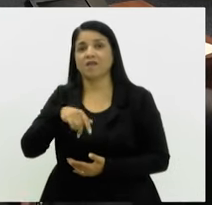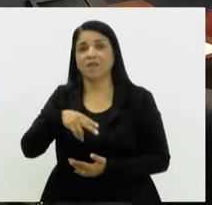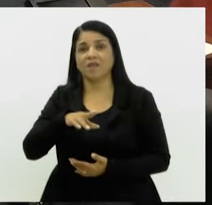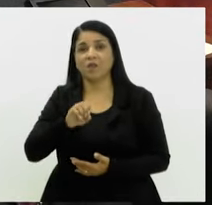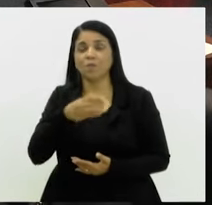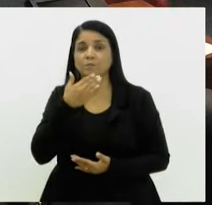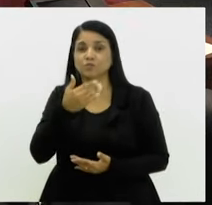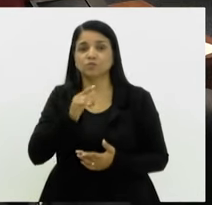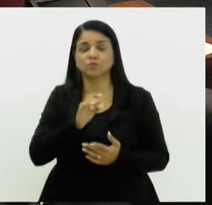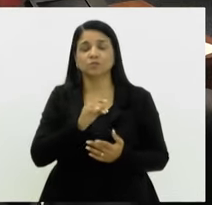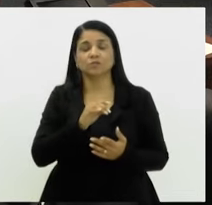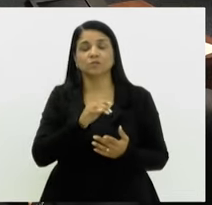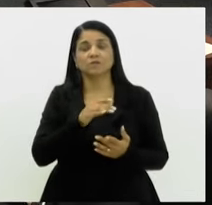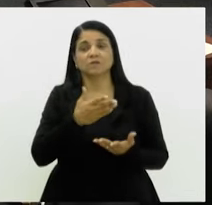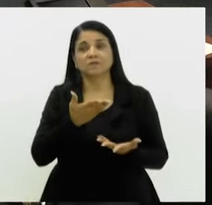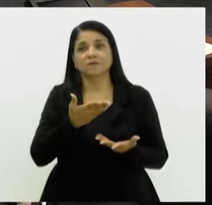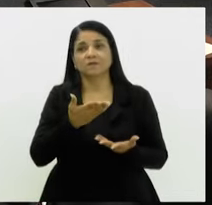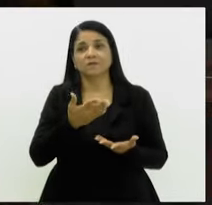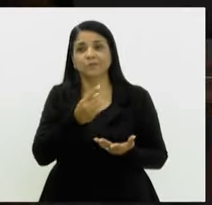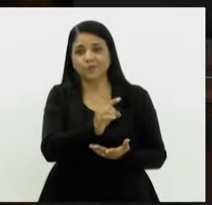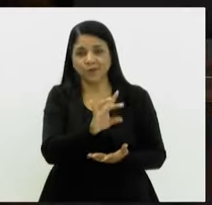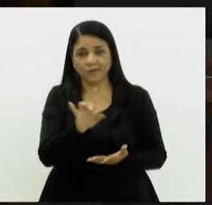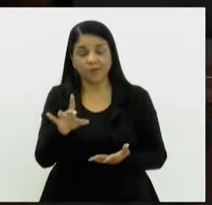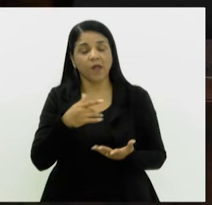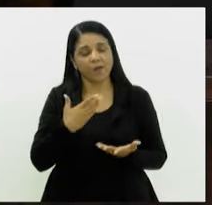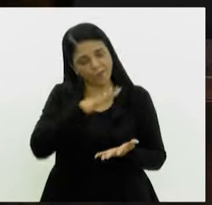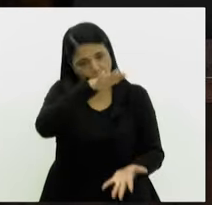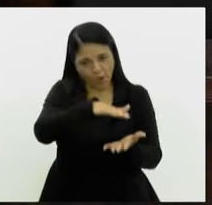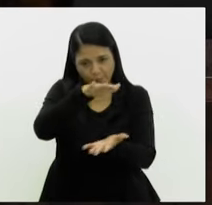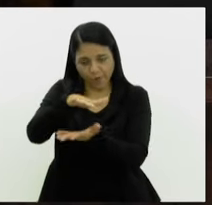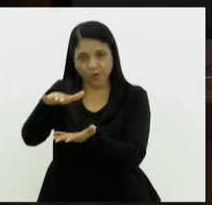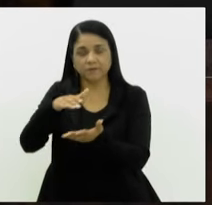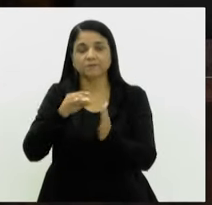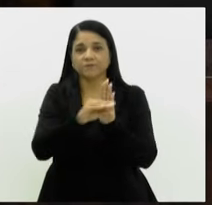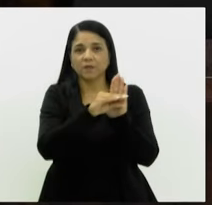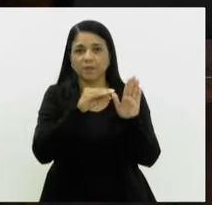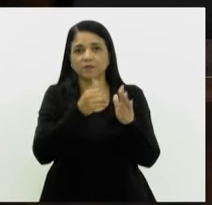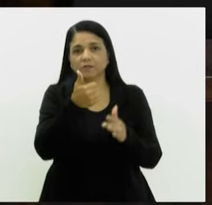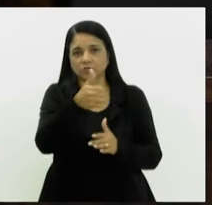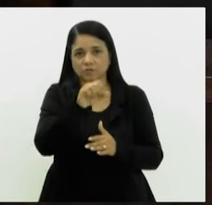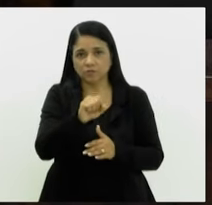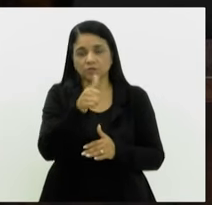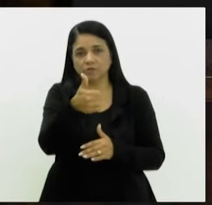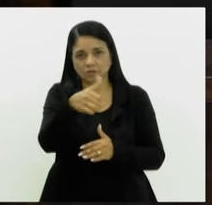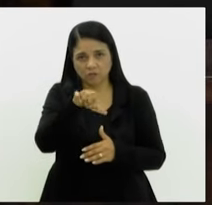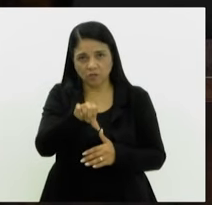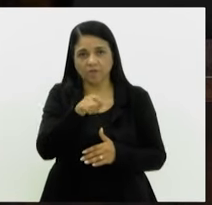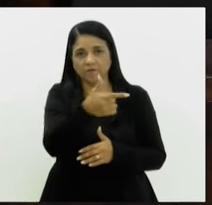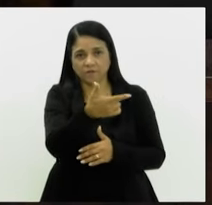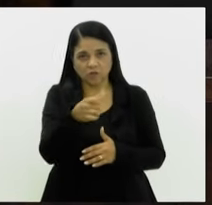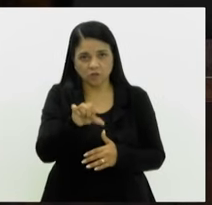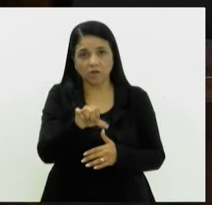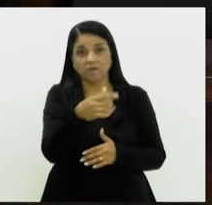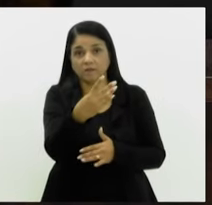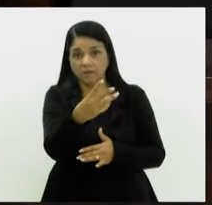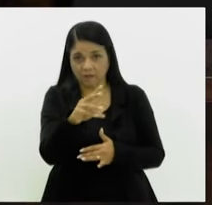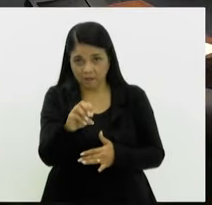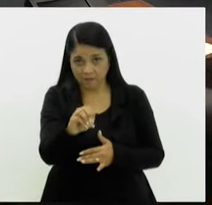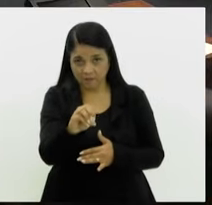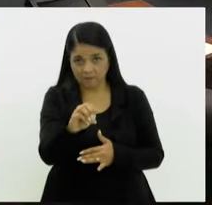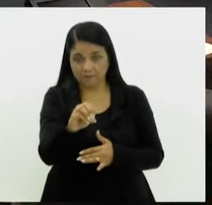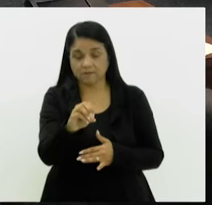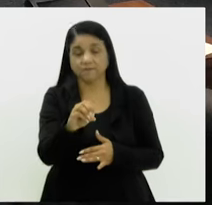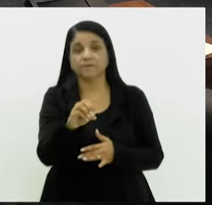Então vamos lá em bloco. Presidente. Aprovação das emendas supressivas 18, 19, 29 e 30.